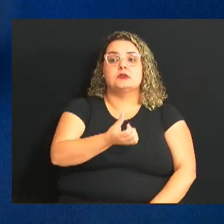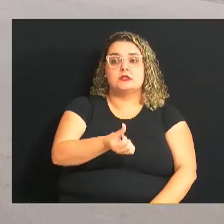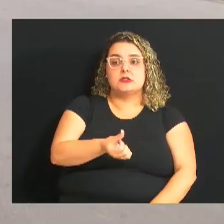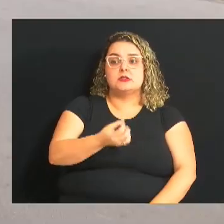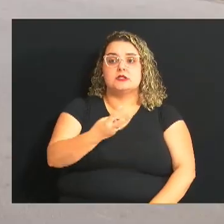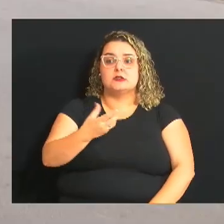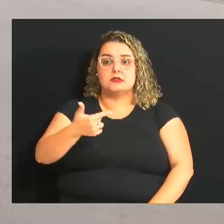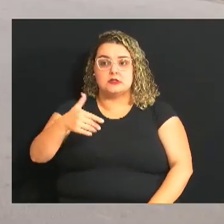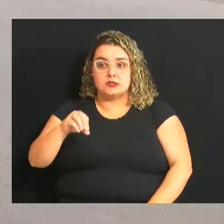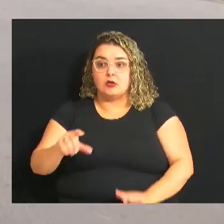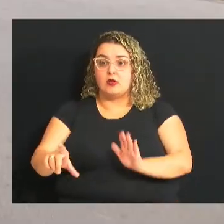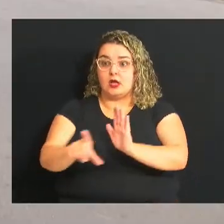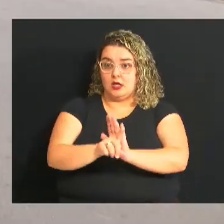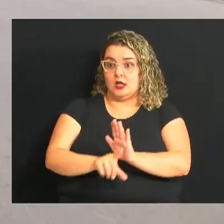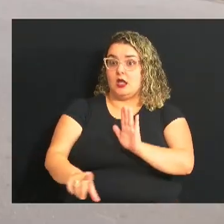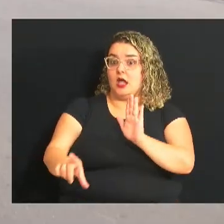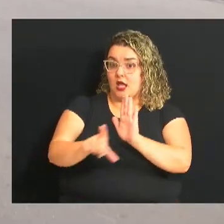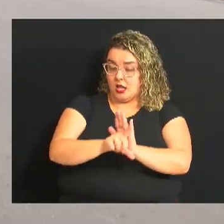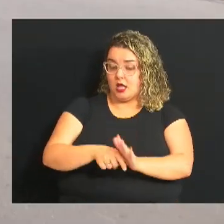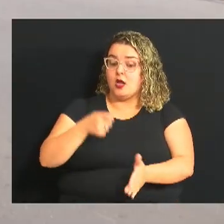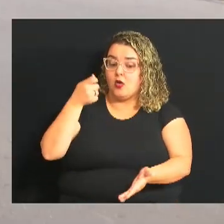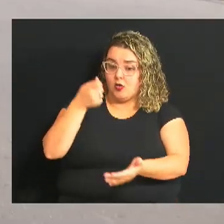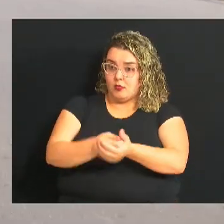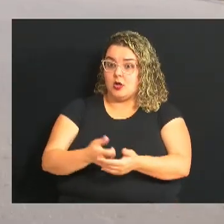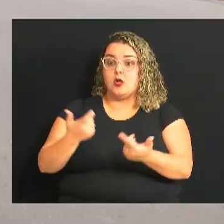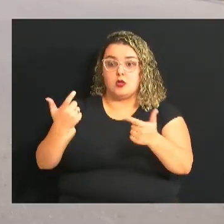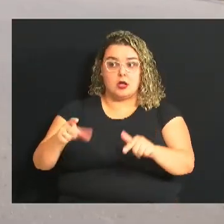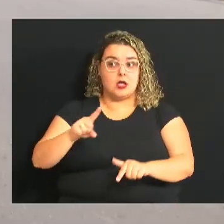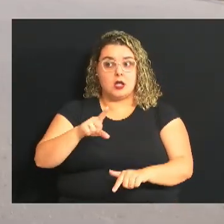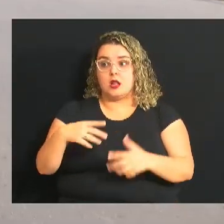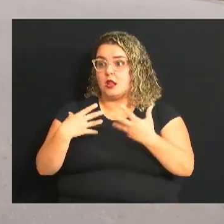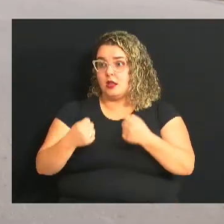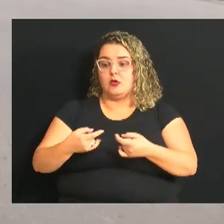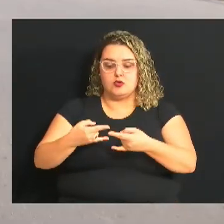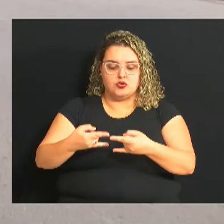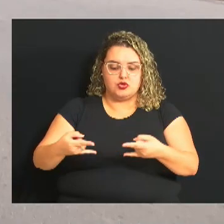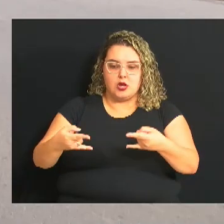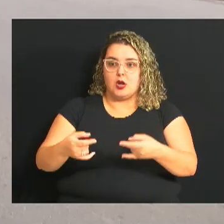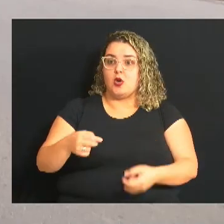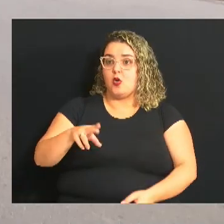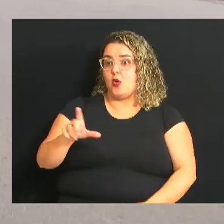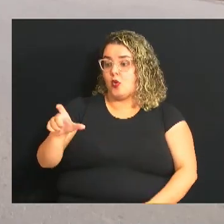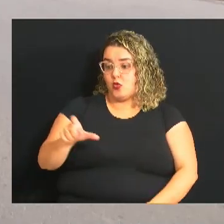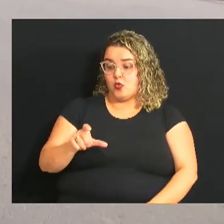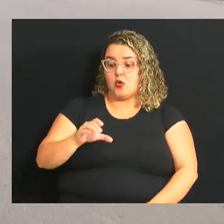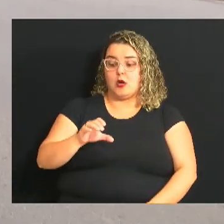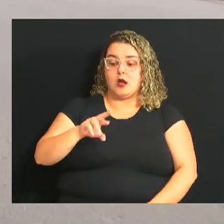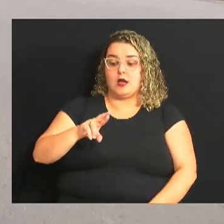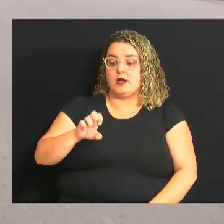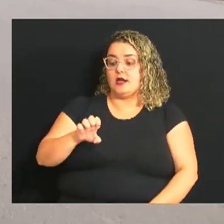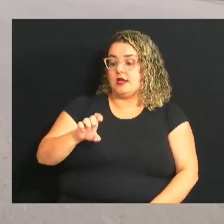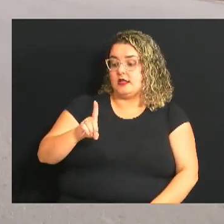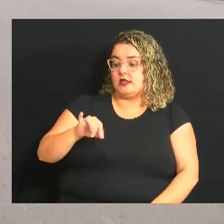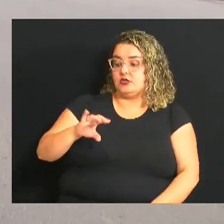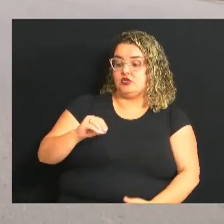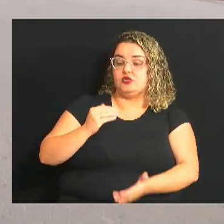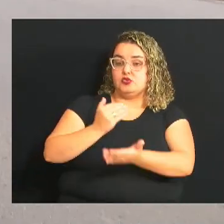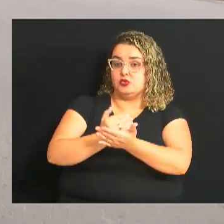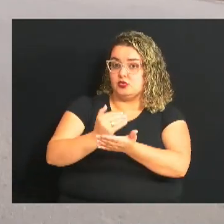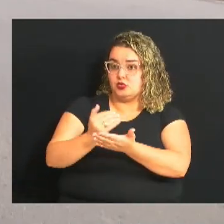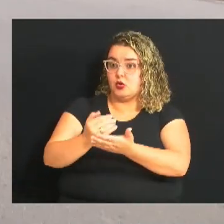16.320. A lei obriga estabelecimentos que não aceitam cheques ou cartões de crédito ou débito